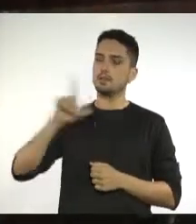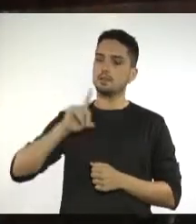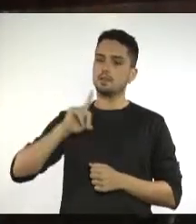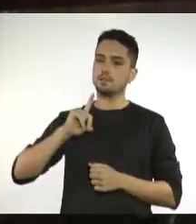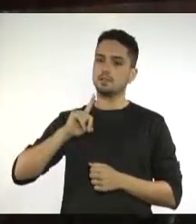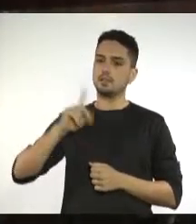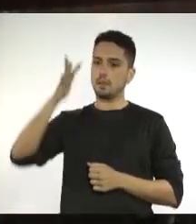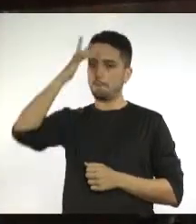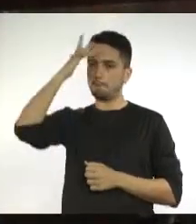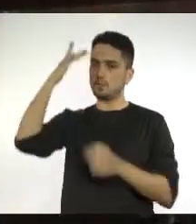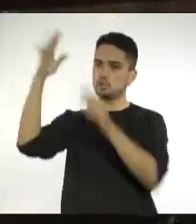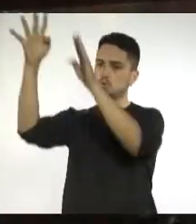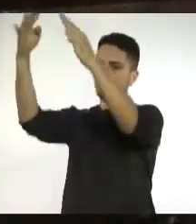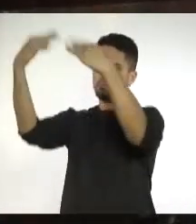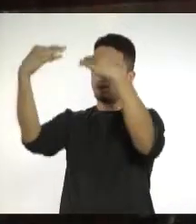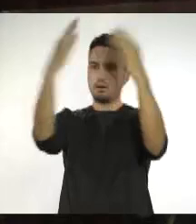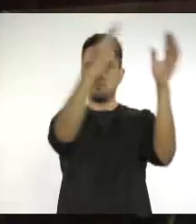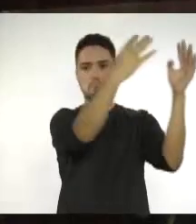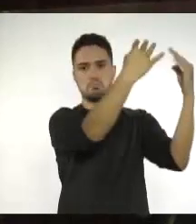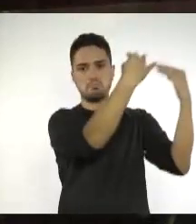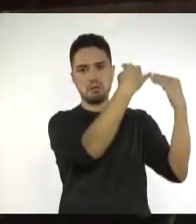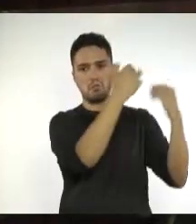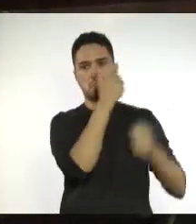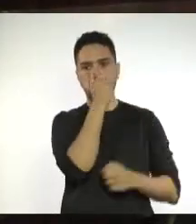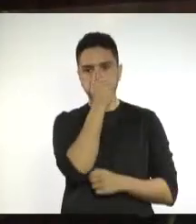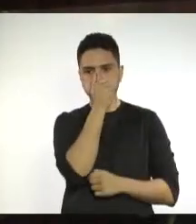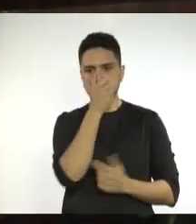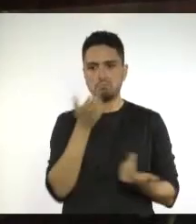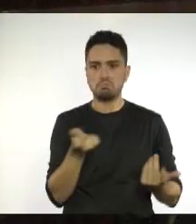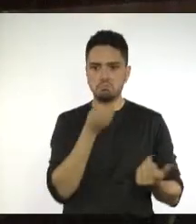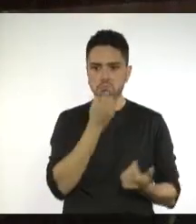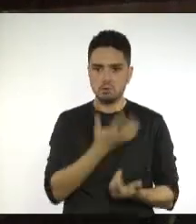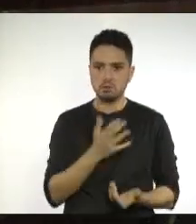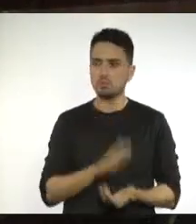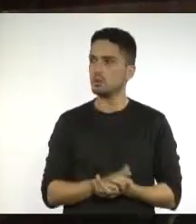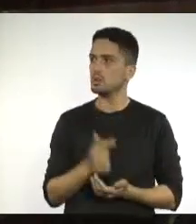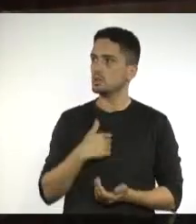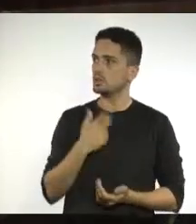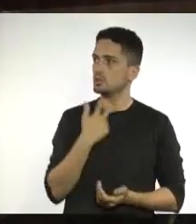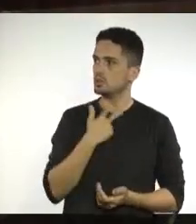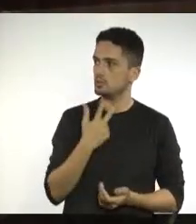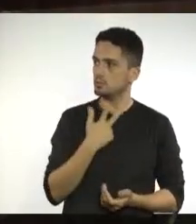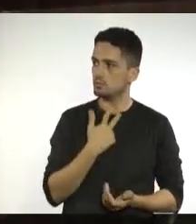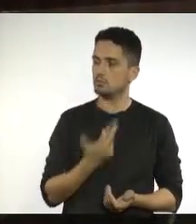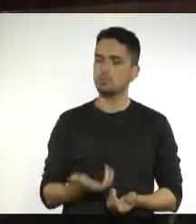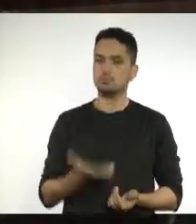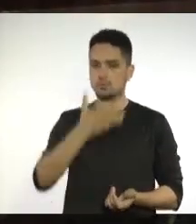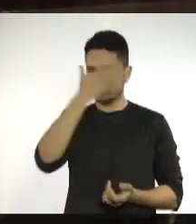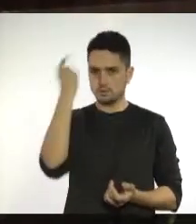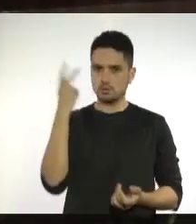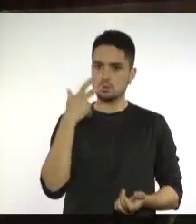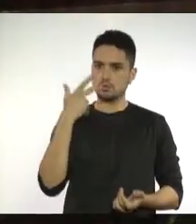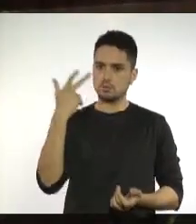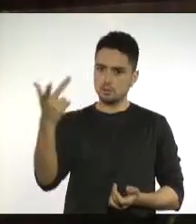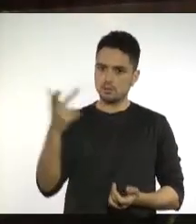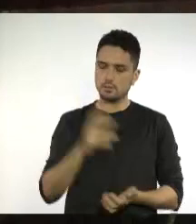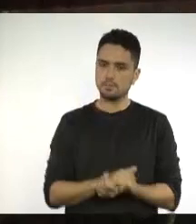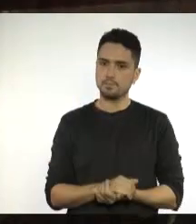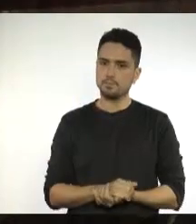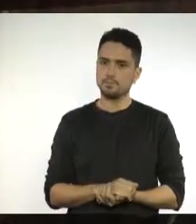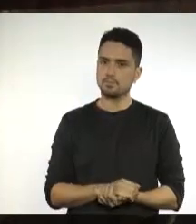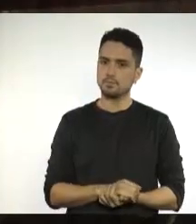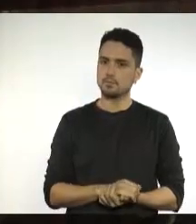casa repleta. E não posso deixar de iniciar o meu discurso saudando aqui a representação